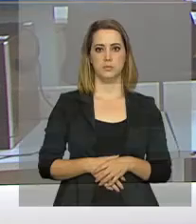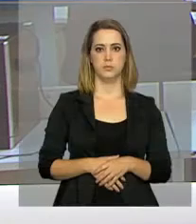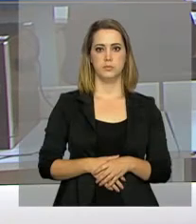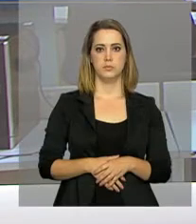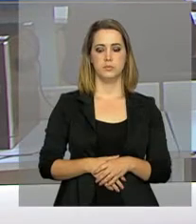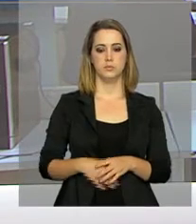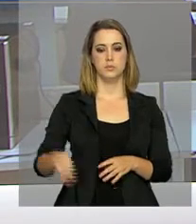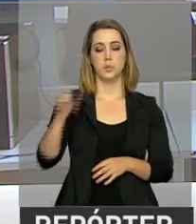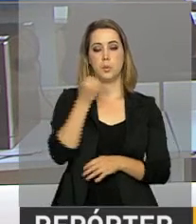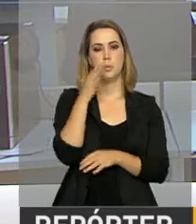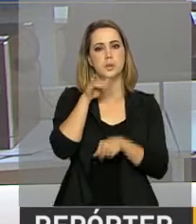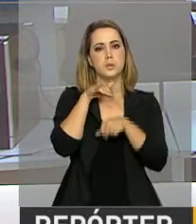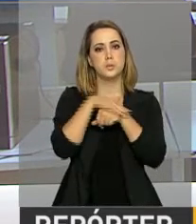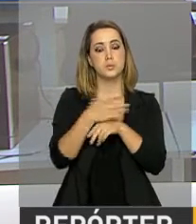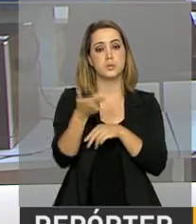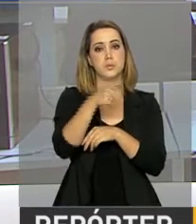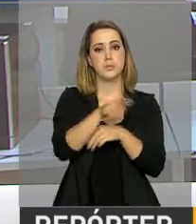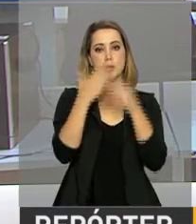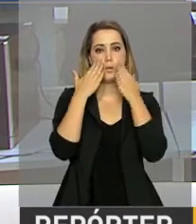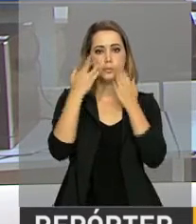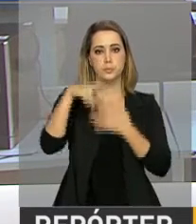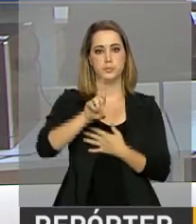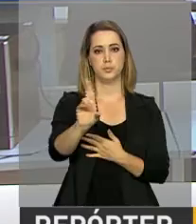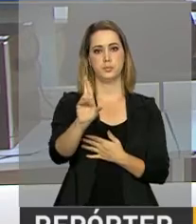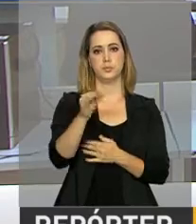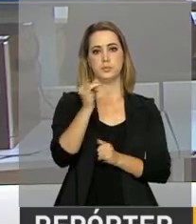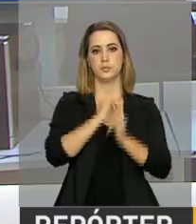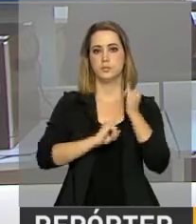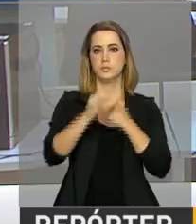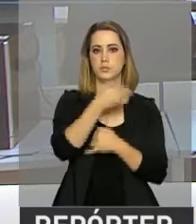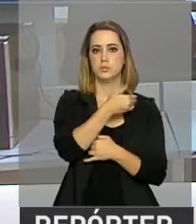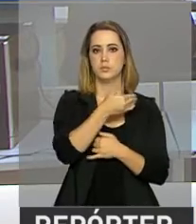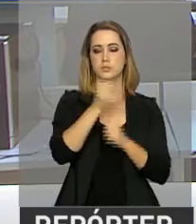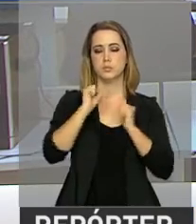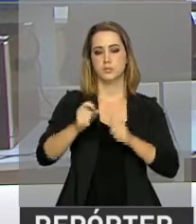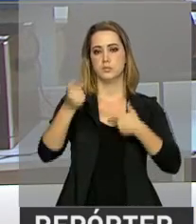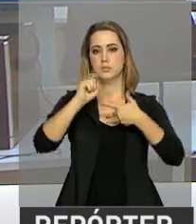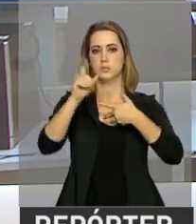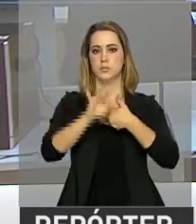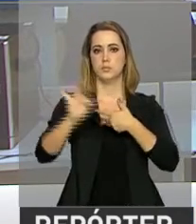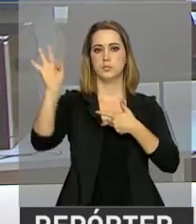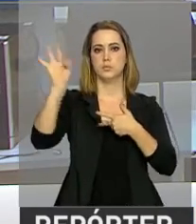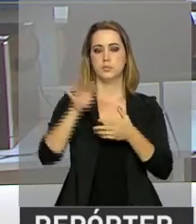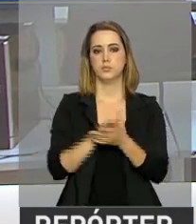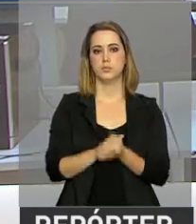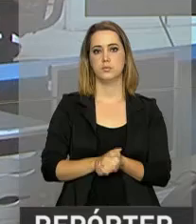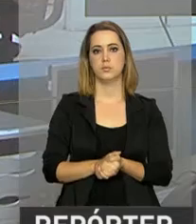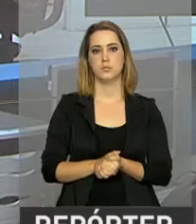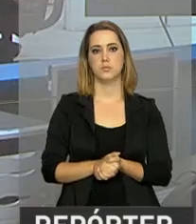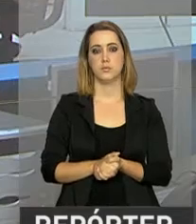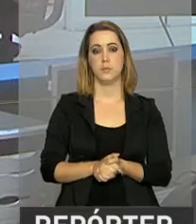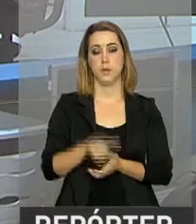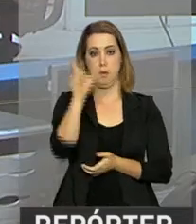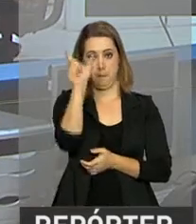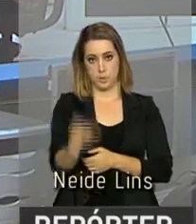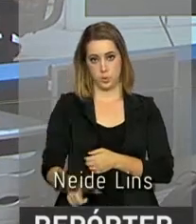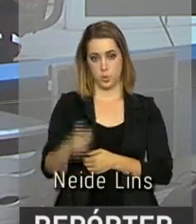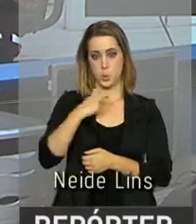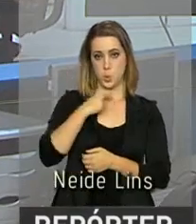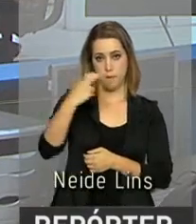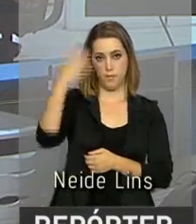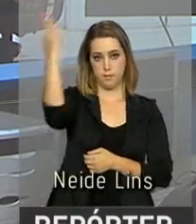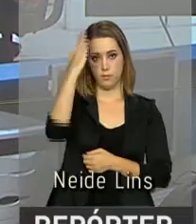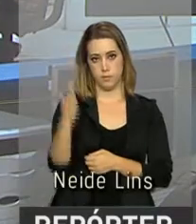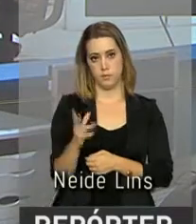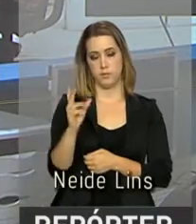olá boa noite no ar mais uma edição do repórter nbr com as notícias do poder executivo federal o porta voz da presidência